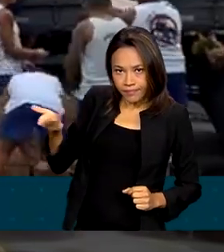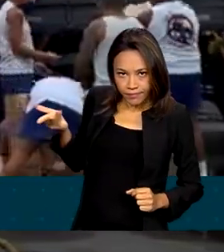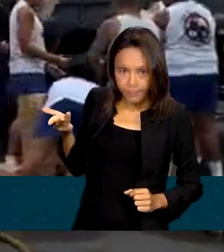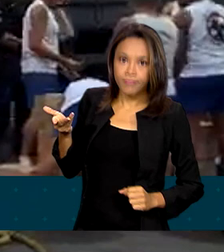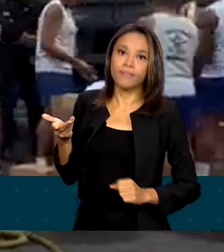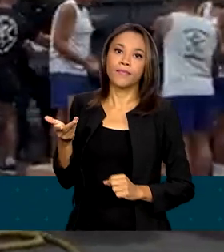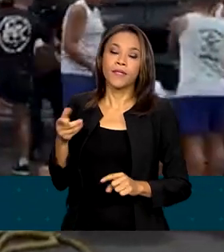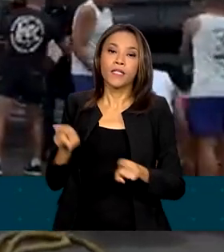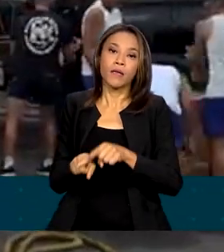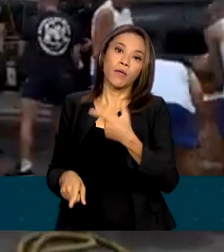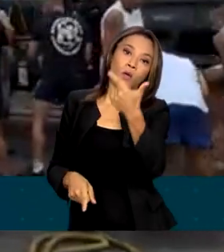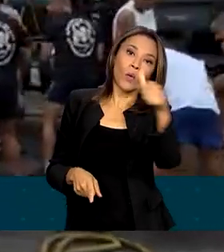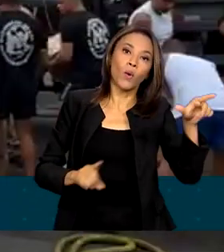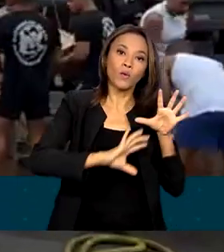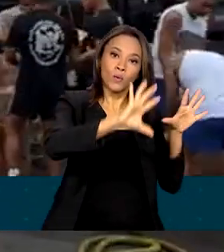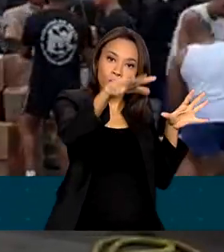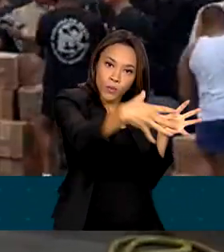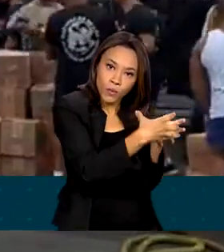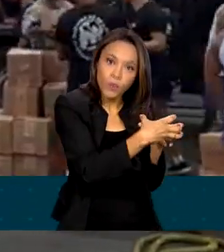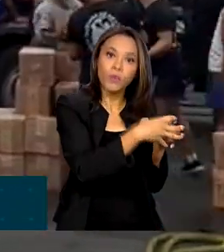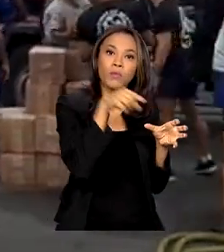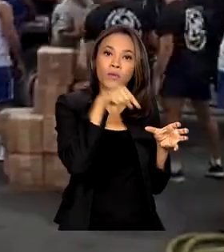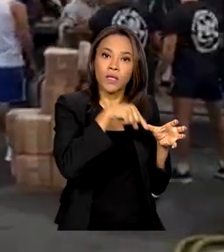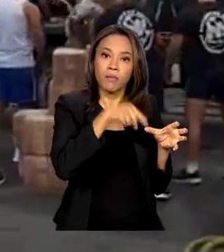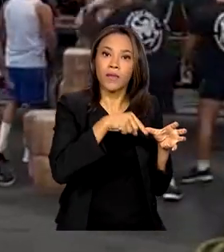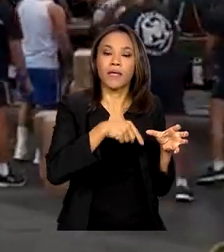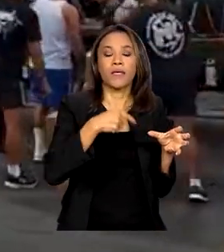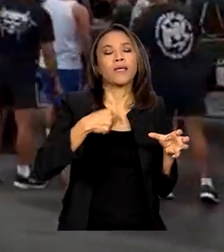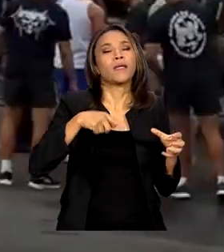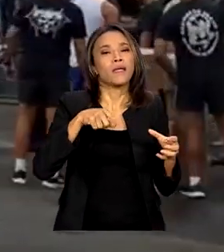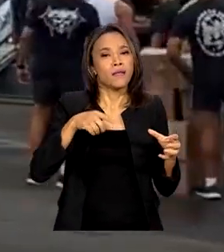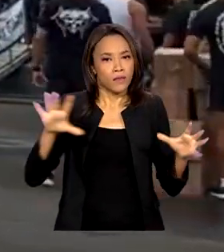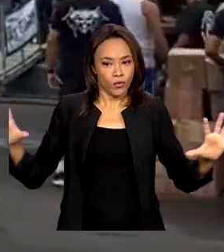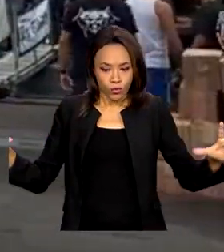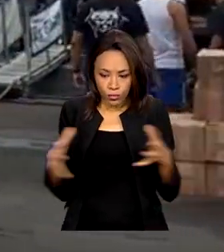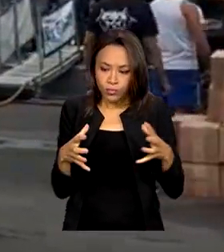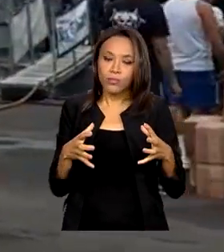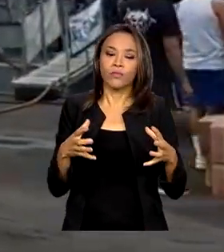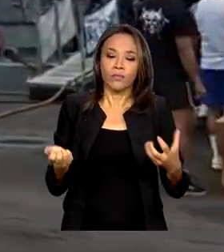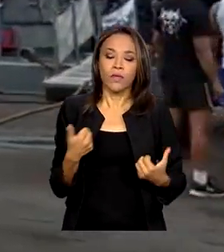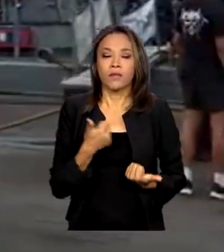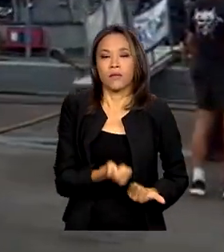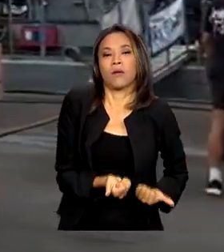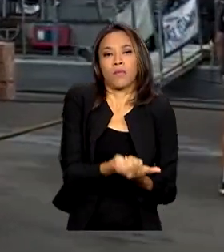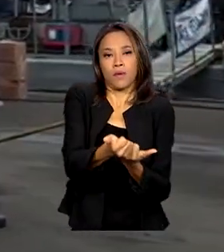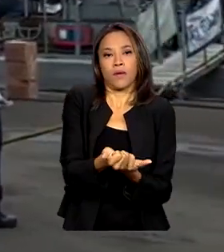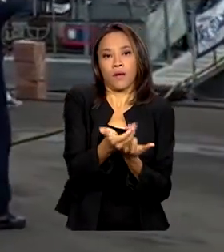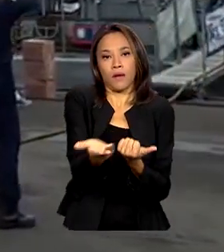Sudeste e do grupamento operativo de Fuzileiros Navais em Santos participaram da operação